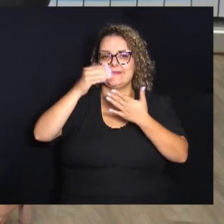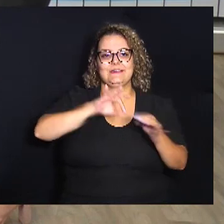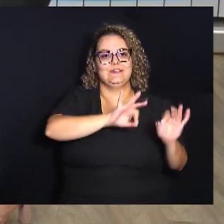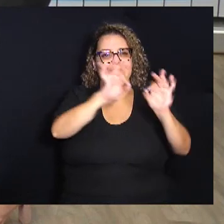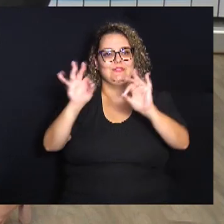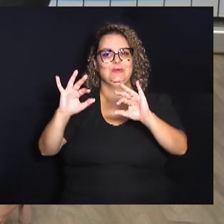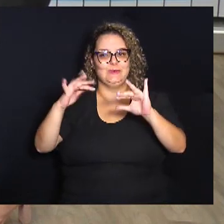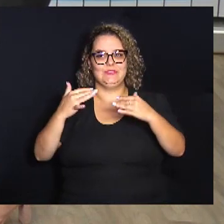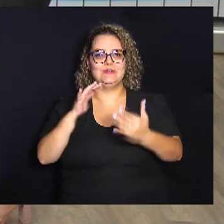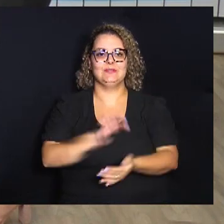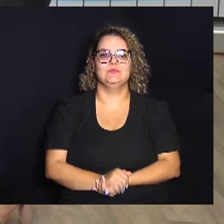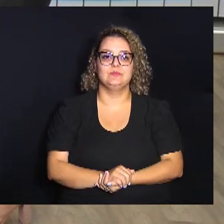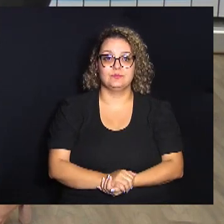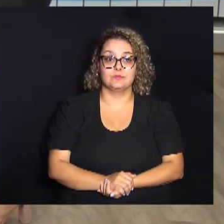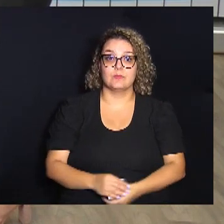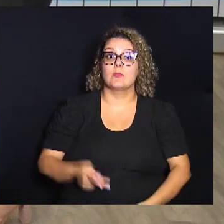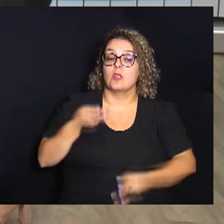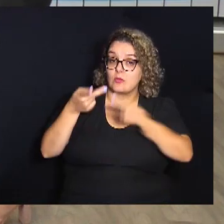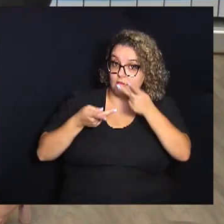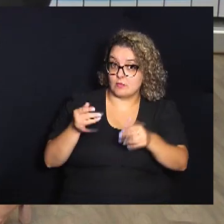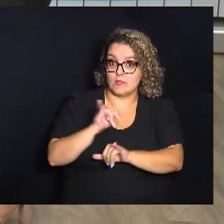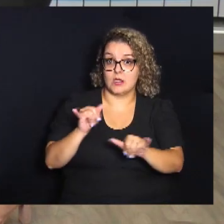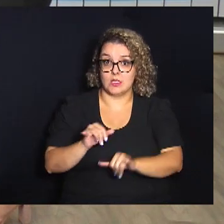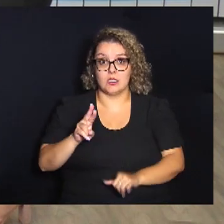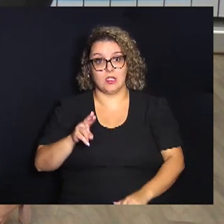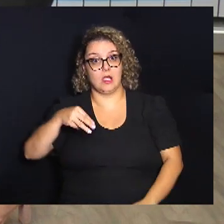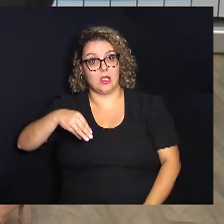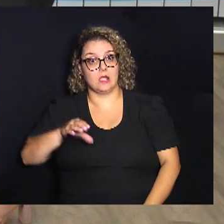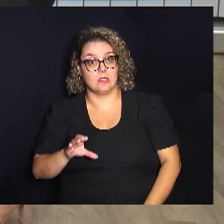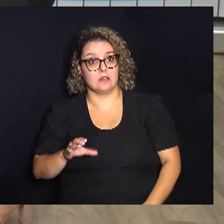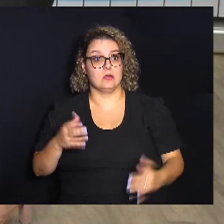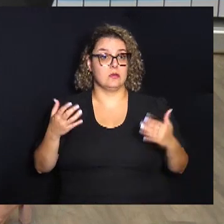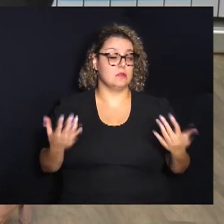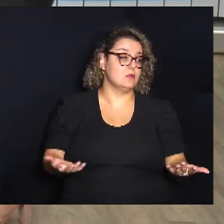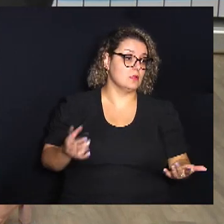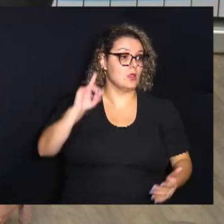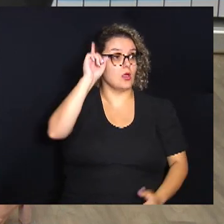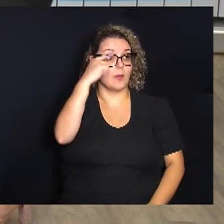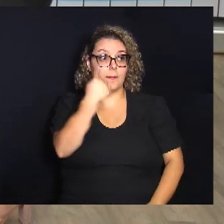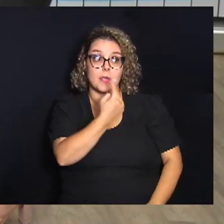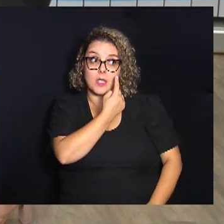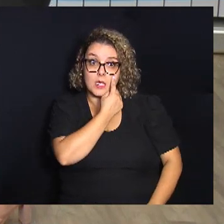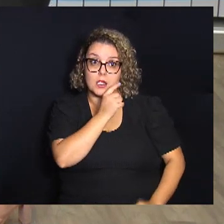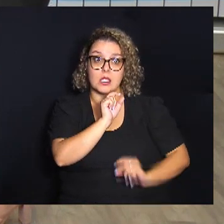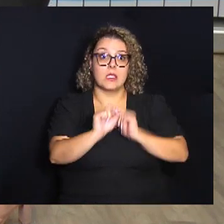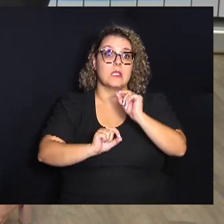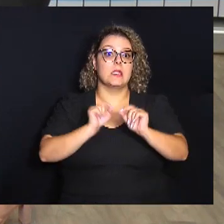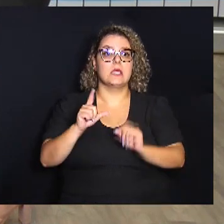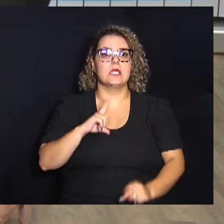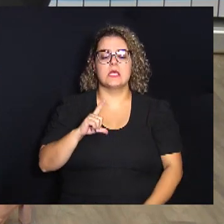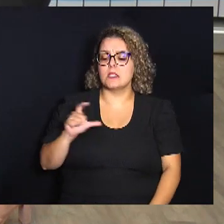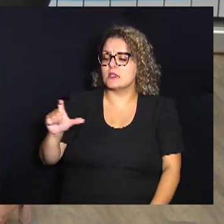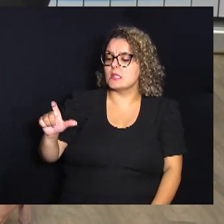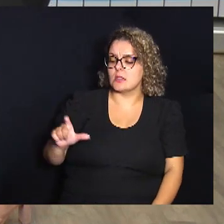companhia, pela sua audiência. Estamos falando aqui das notícias da metrópole de Campinas. E Mirna Abreu, quem quer ter aquele